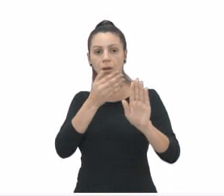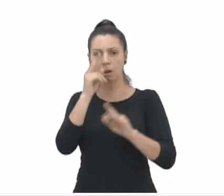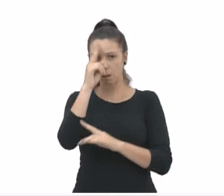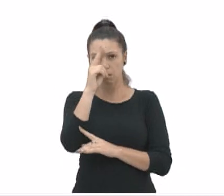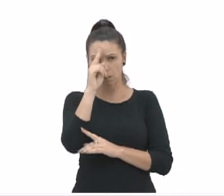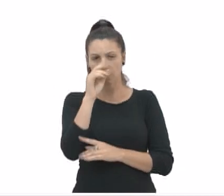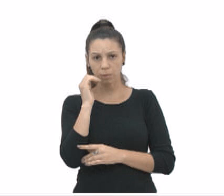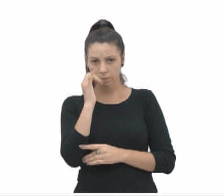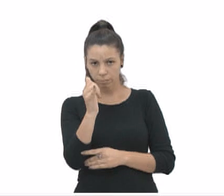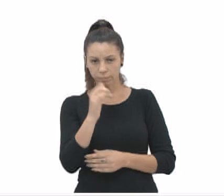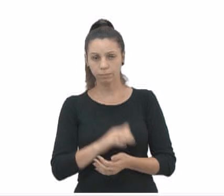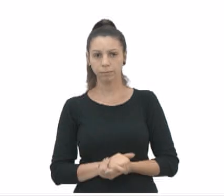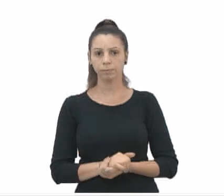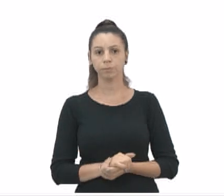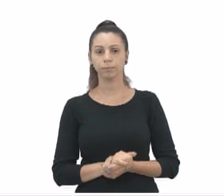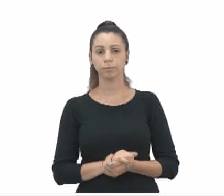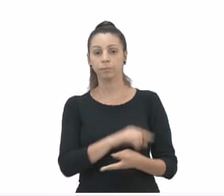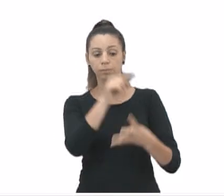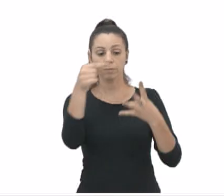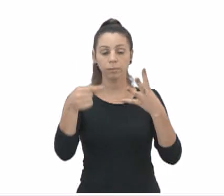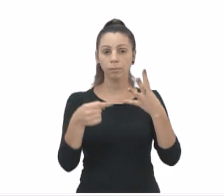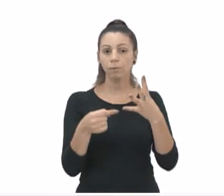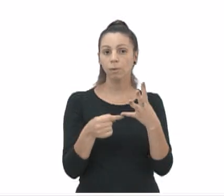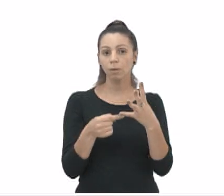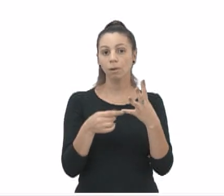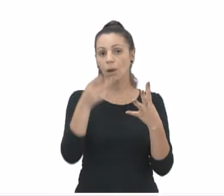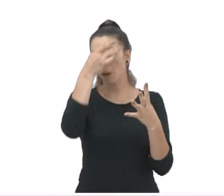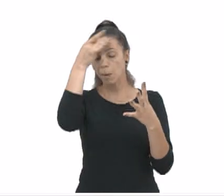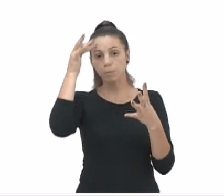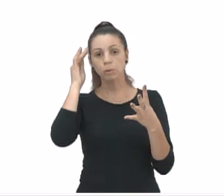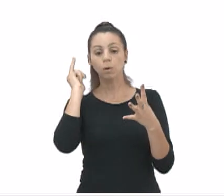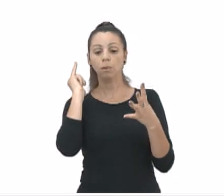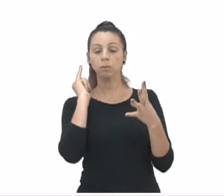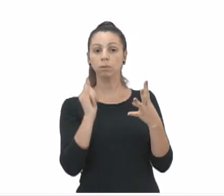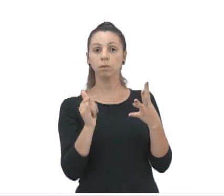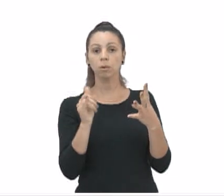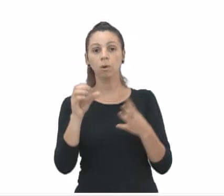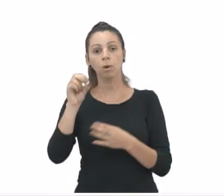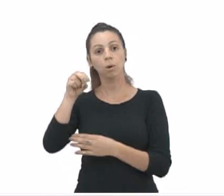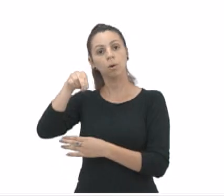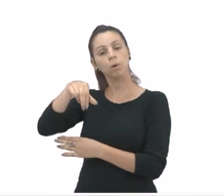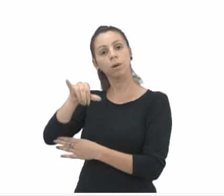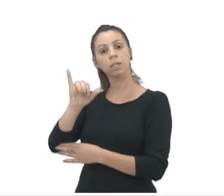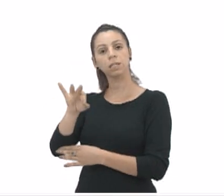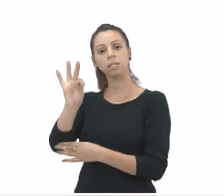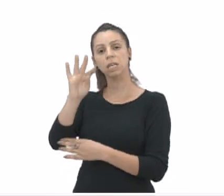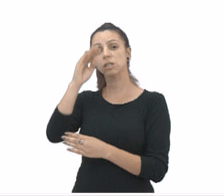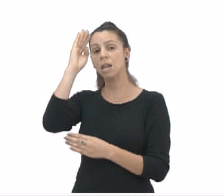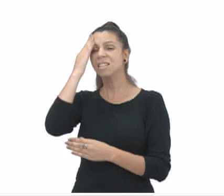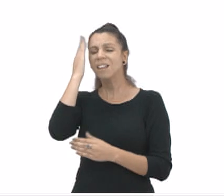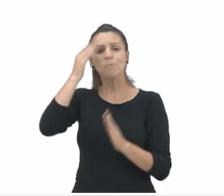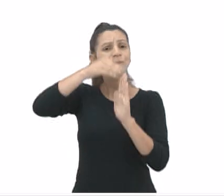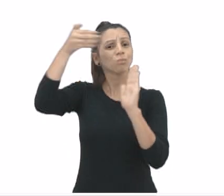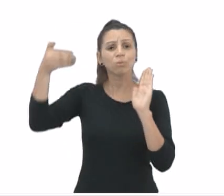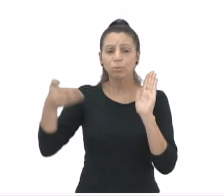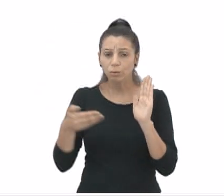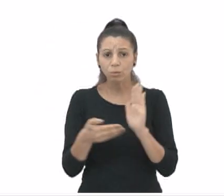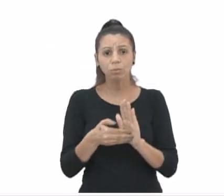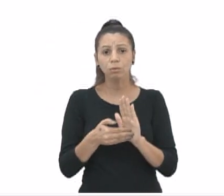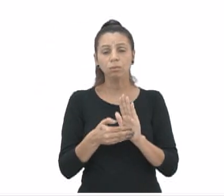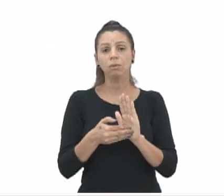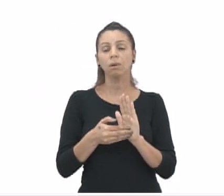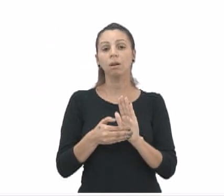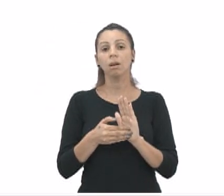vocês. Em quarto, o narrador onisciente. É aquele narrador que está na cabeça das pessoas, que sabe tudo e